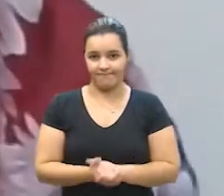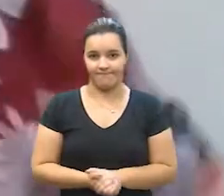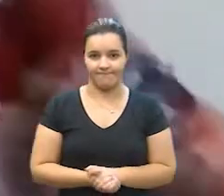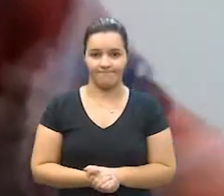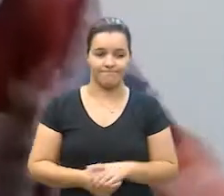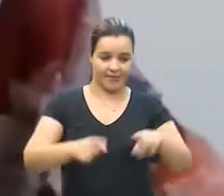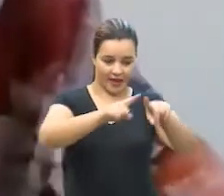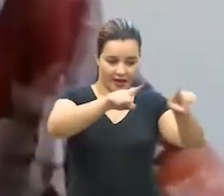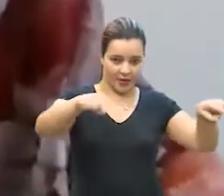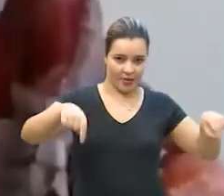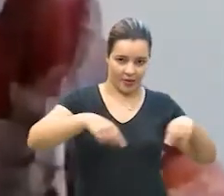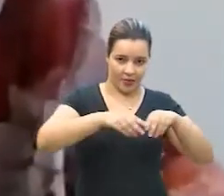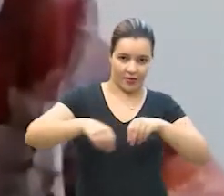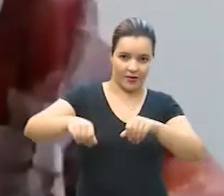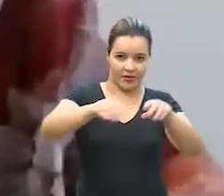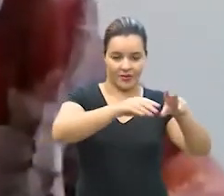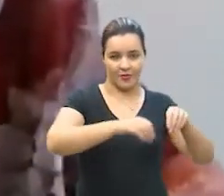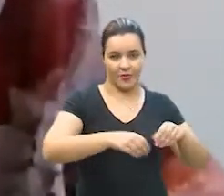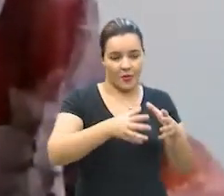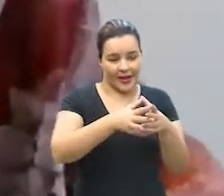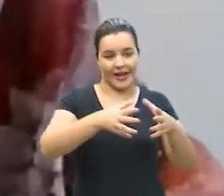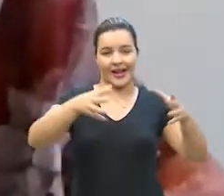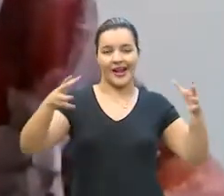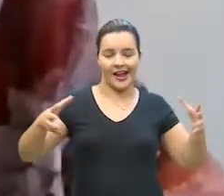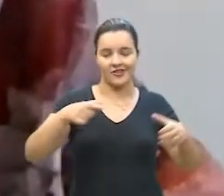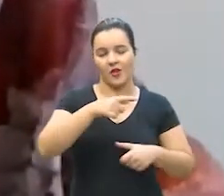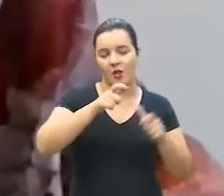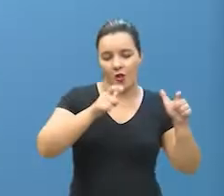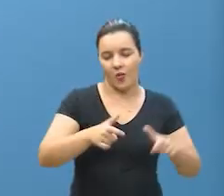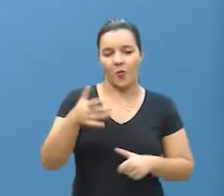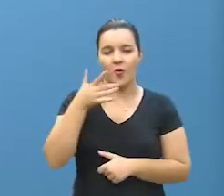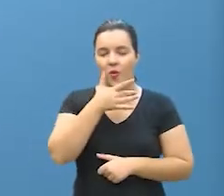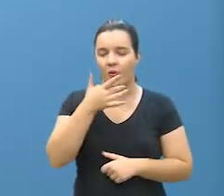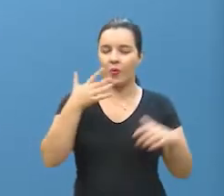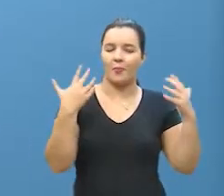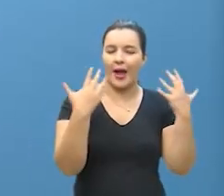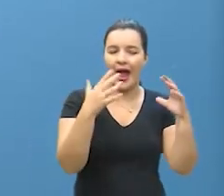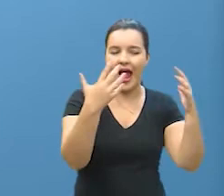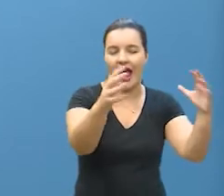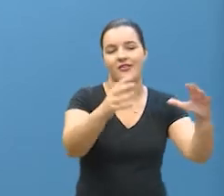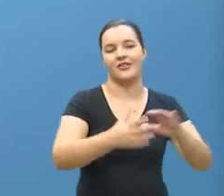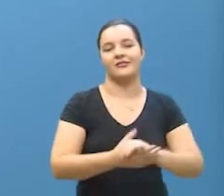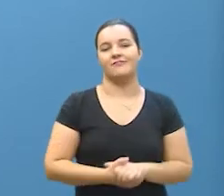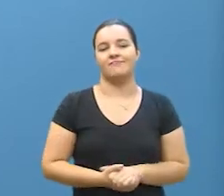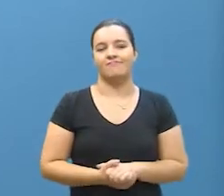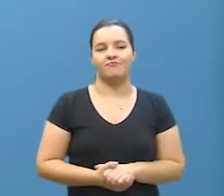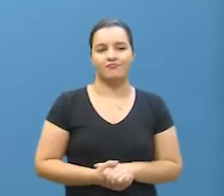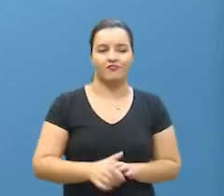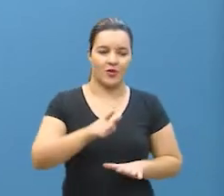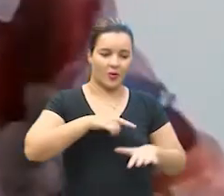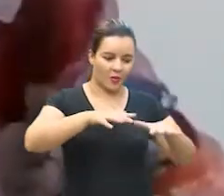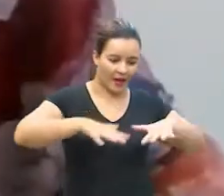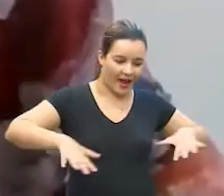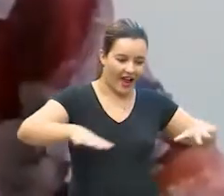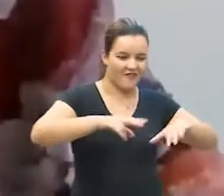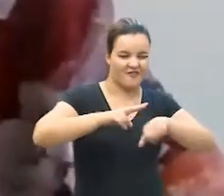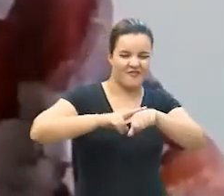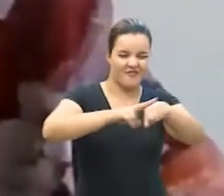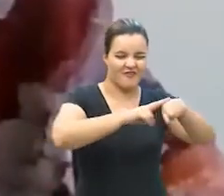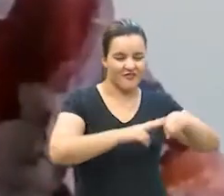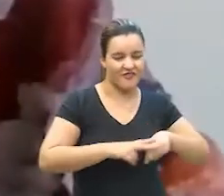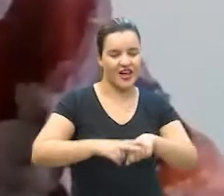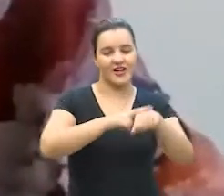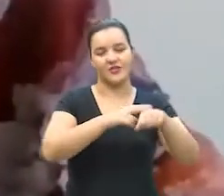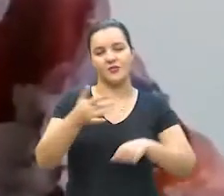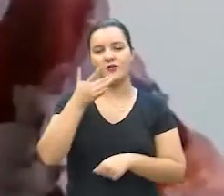do nosso espaço. É um espaço, como você falou, muito agradável, muito arborizado, cheio de espaço verde, né? É um